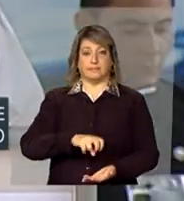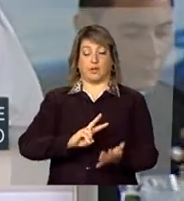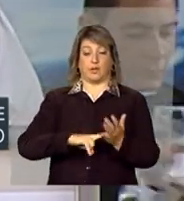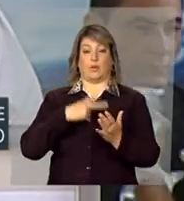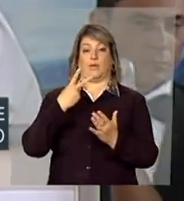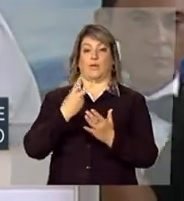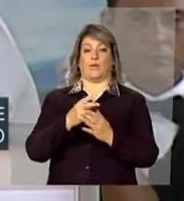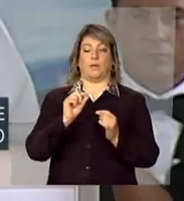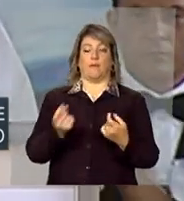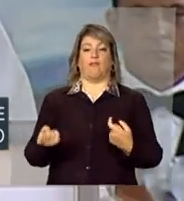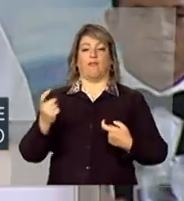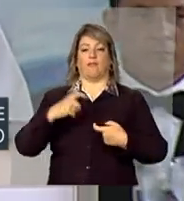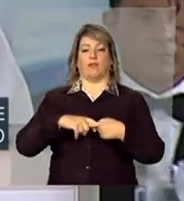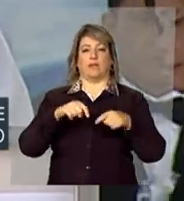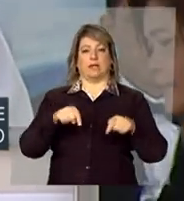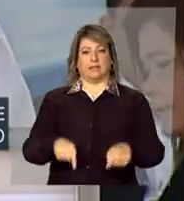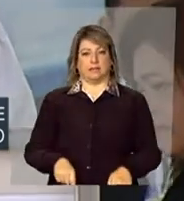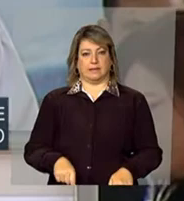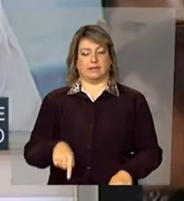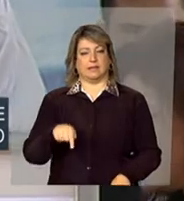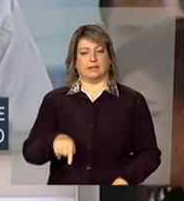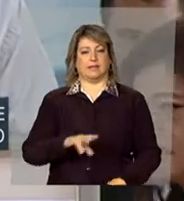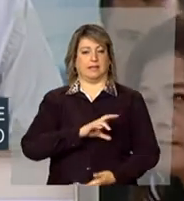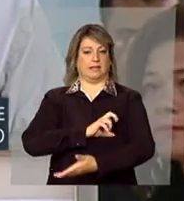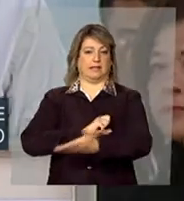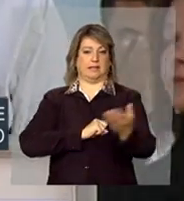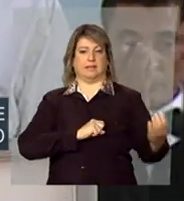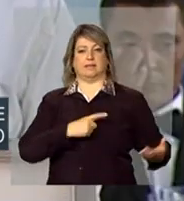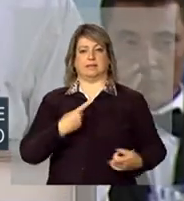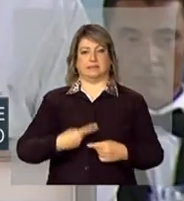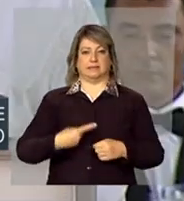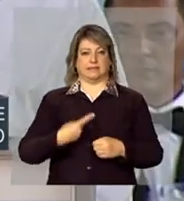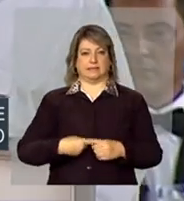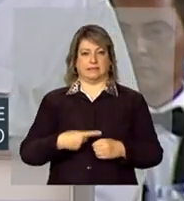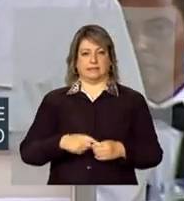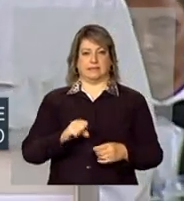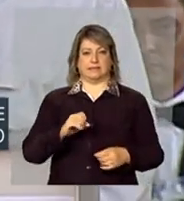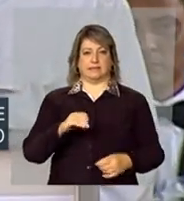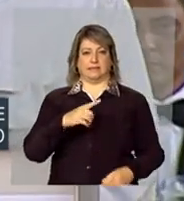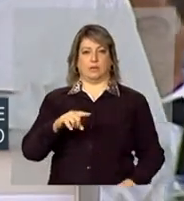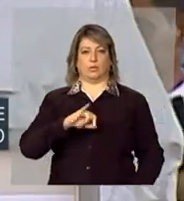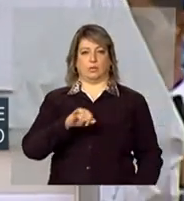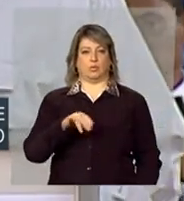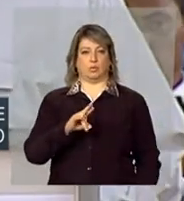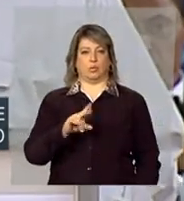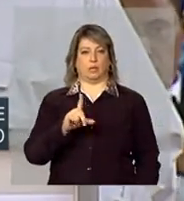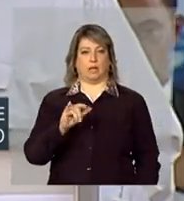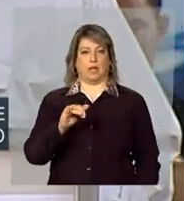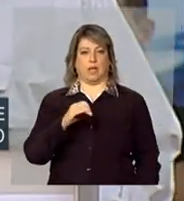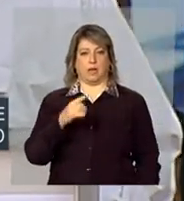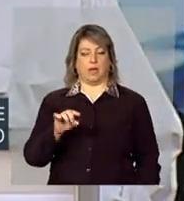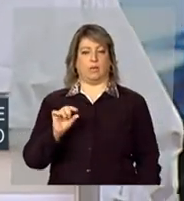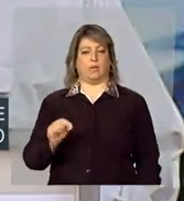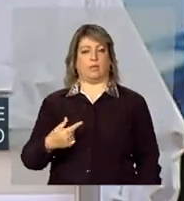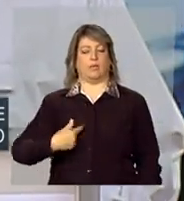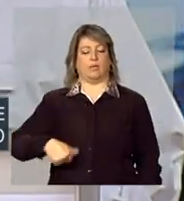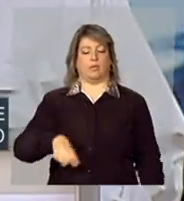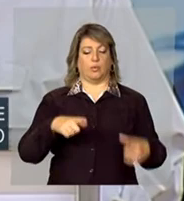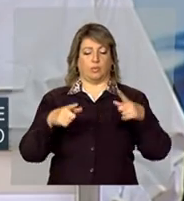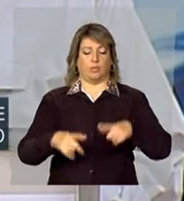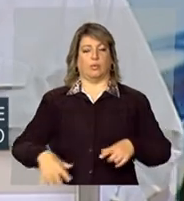redobrada voltar aqui a esta querida cidade de São Julião, a nossa